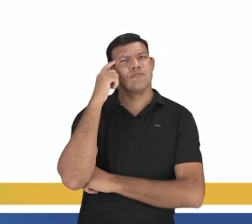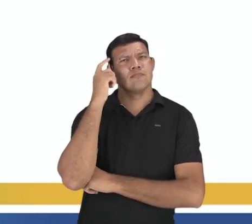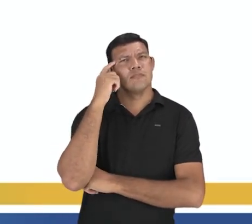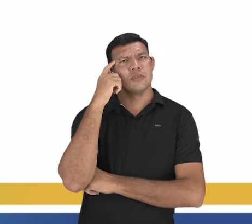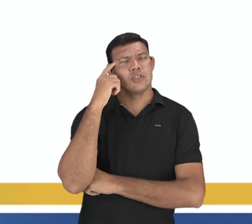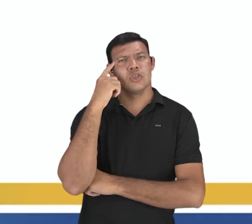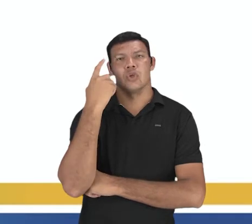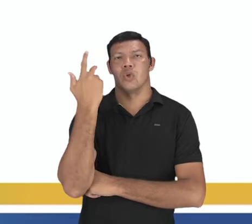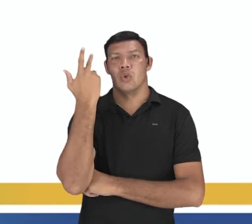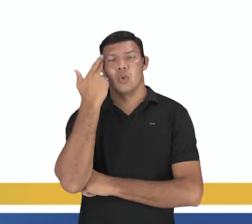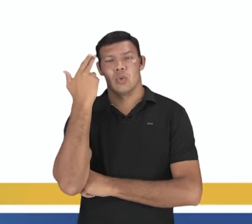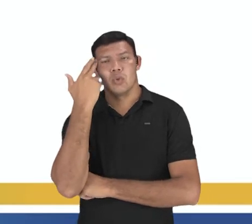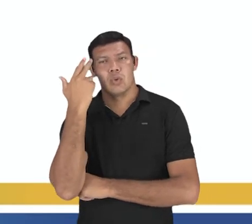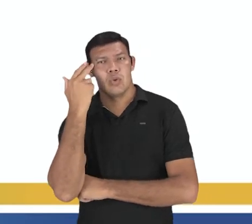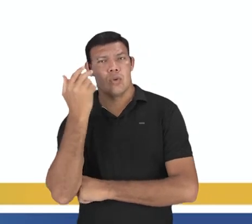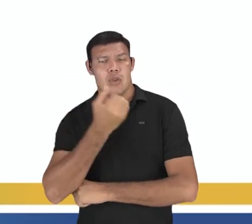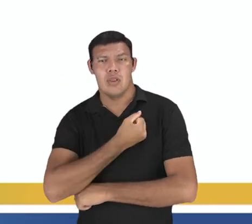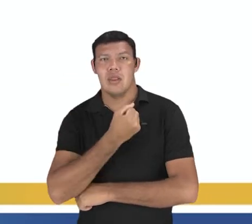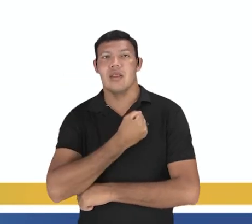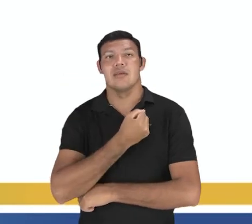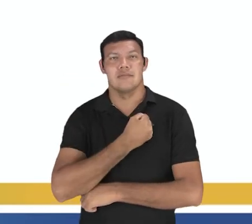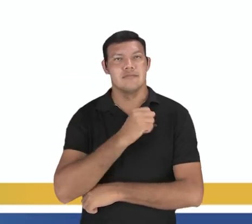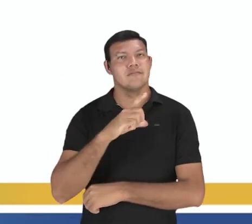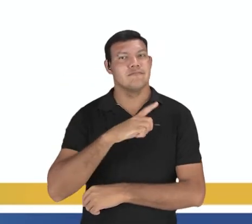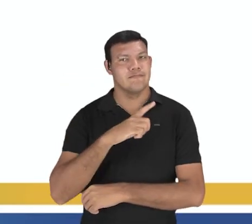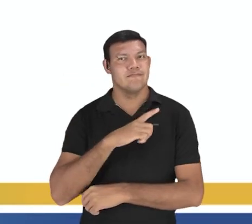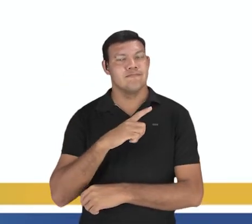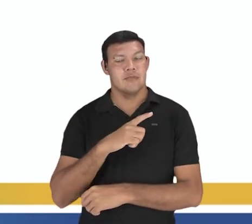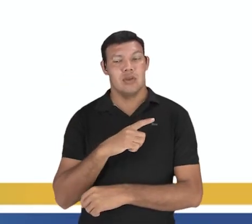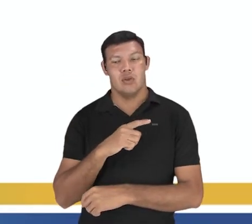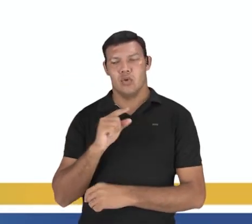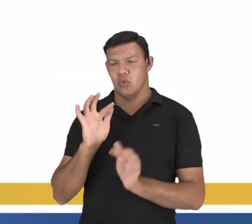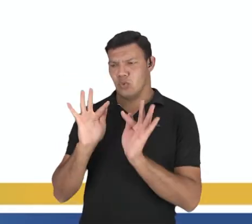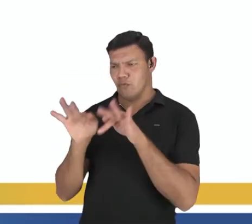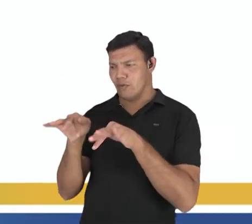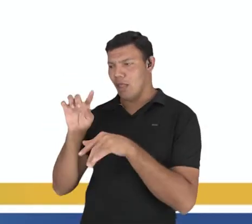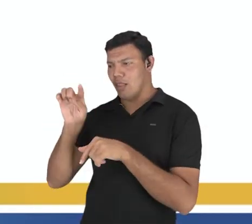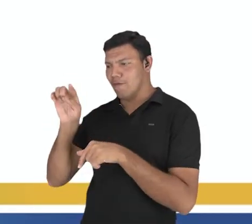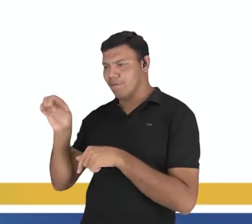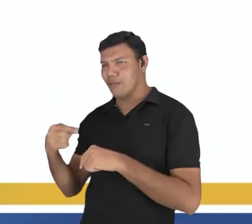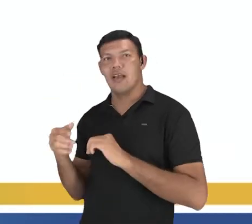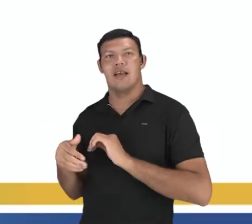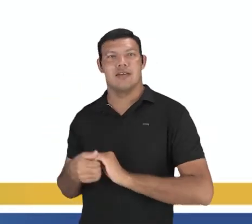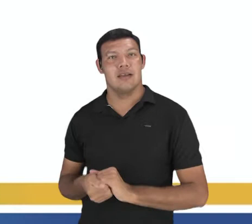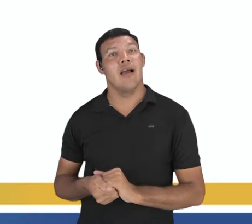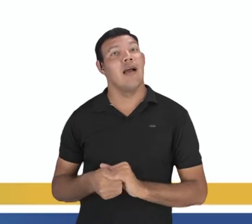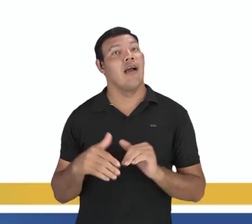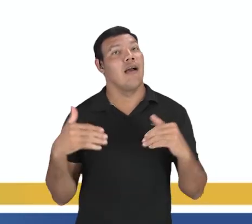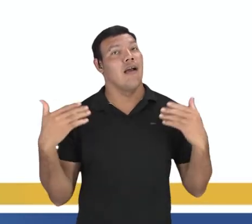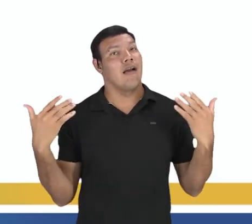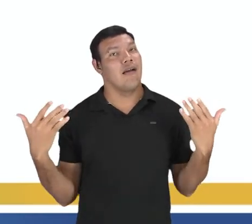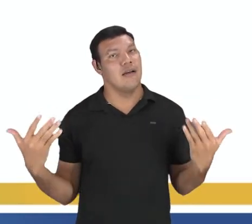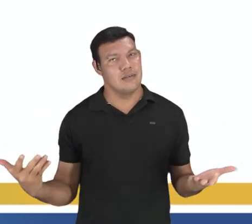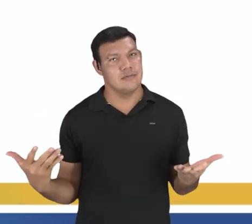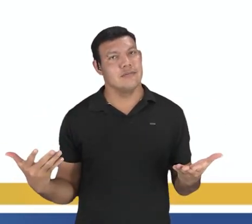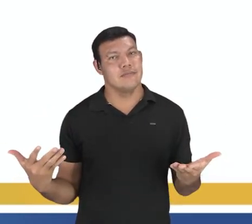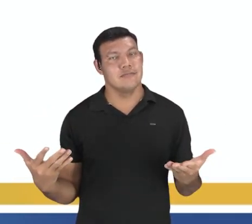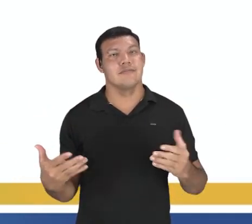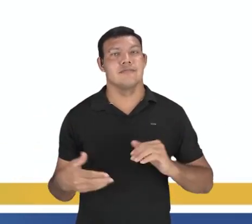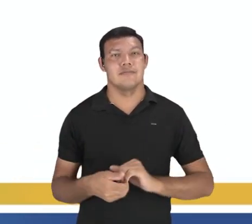Todo número natural ele tem uma, no final dele então é como se a, ela tivesse ali né